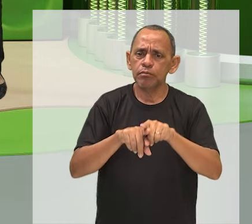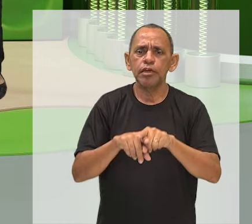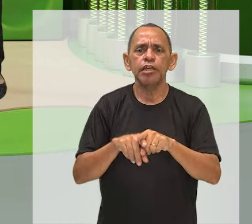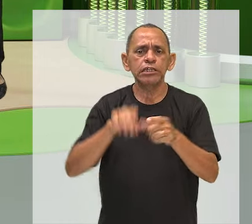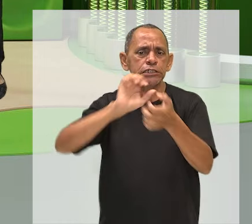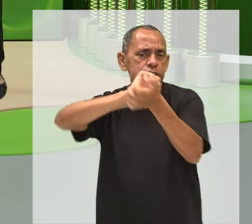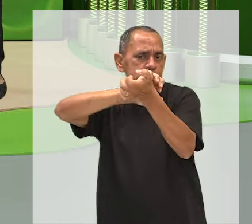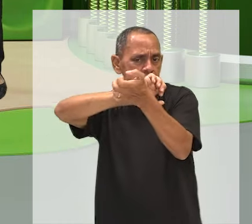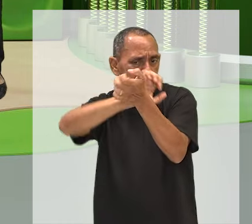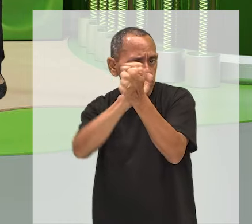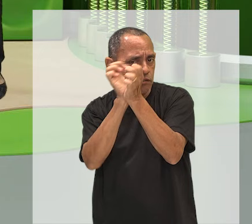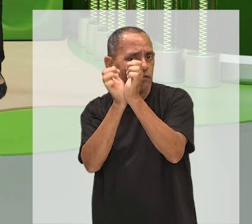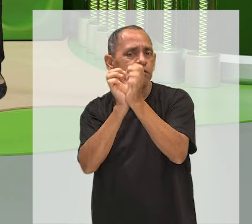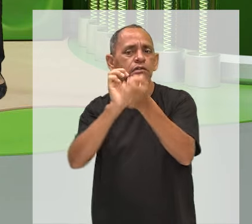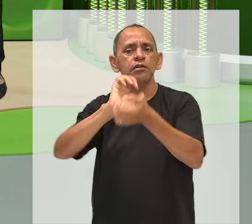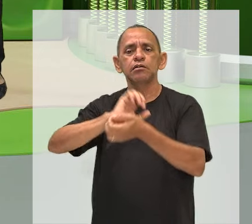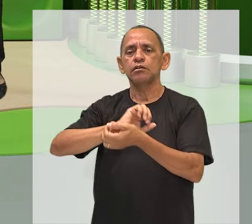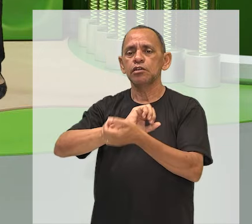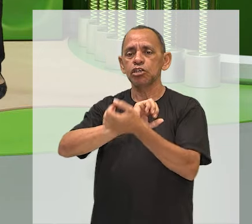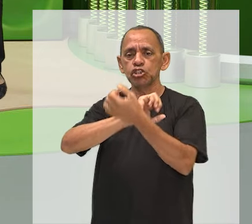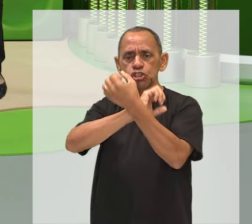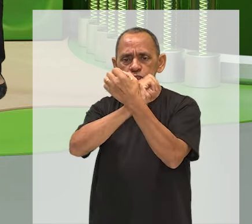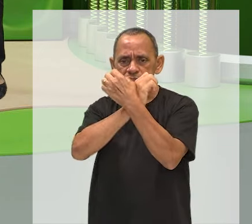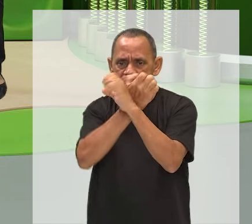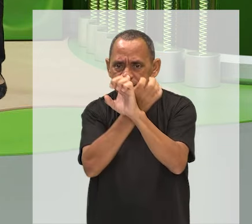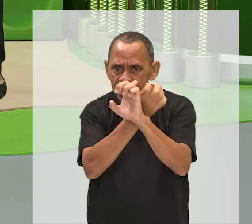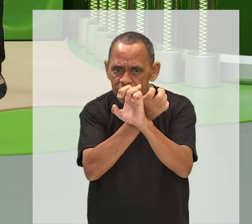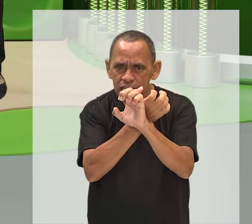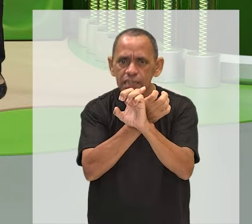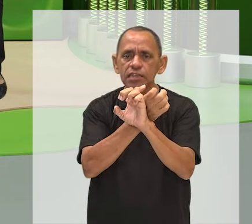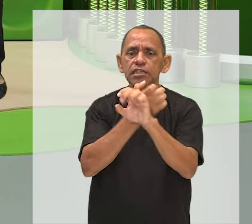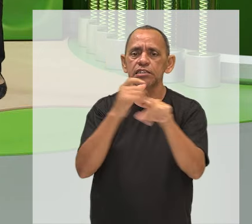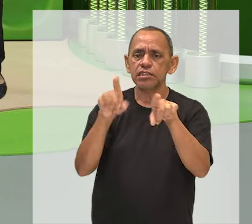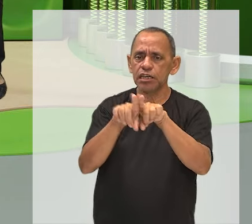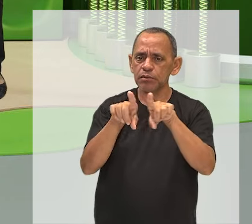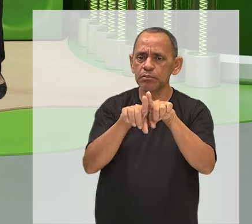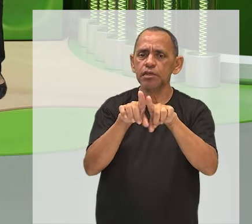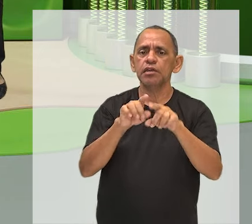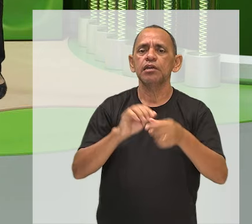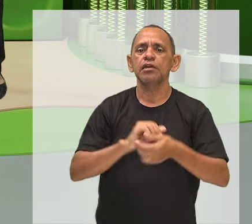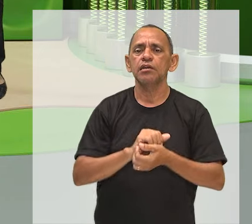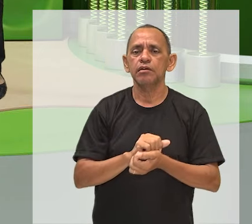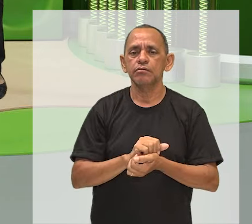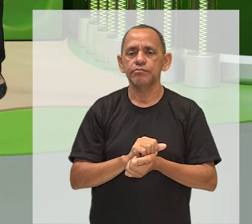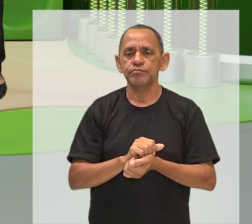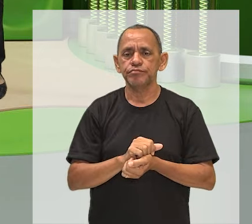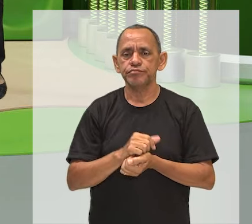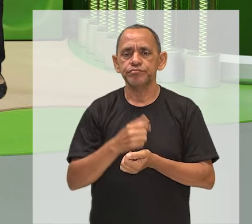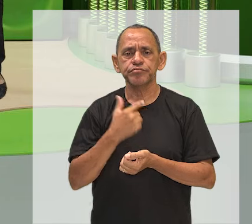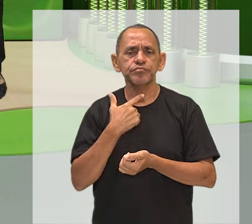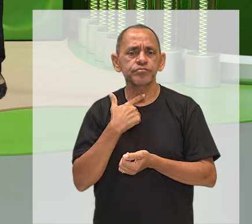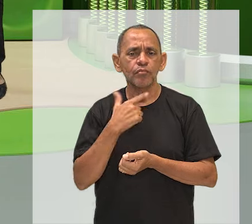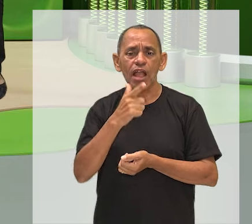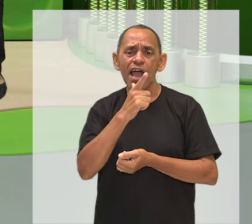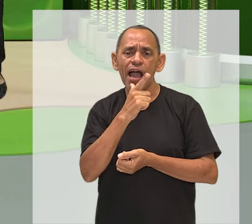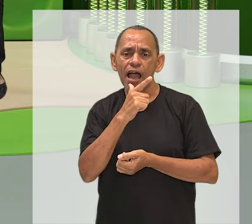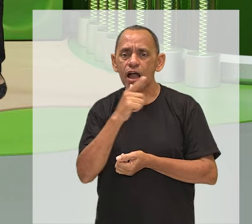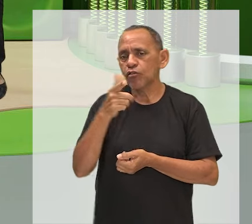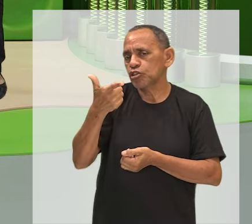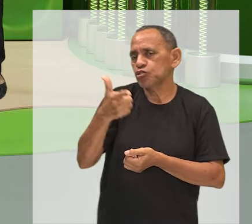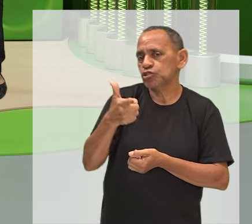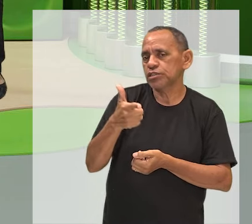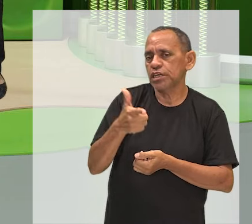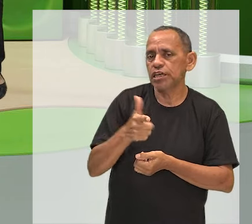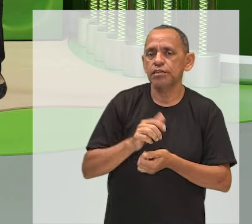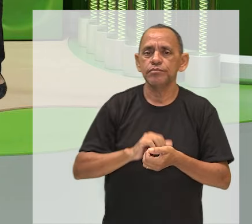né, dos igarapés transbordando, e outras regiões a gente vai observar que existe uma verdadeira seca, uma estiagem,